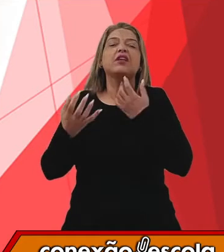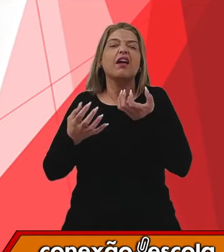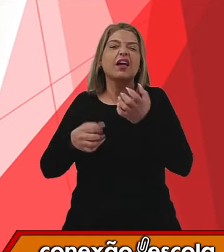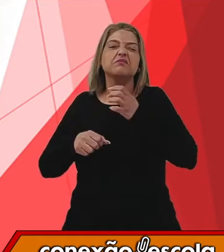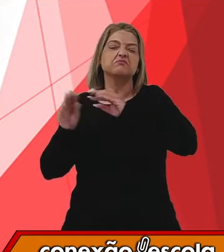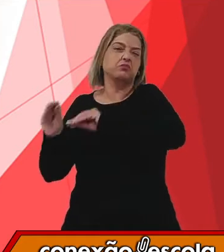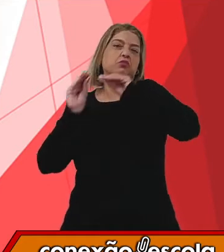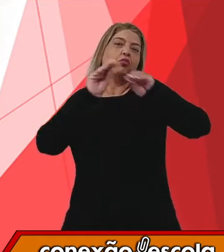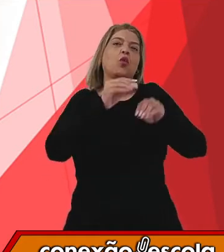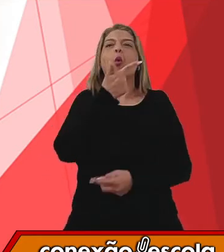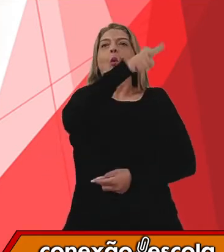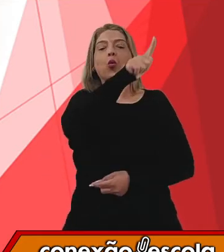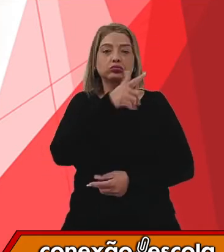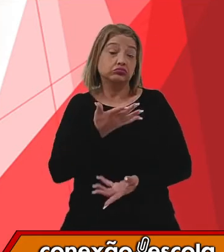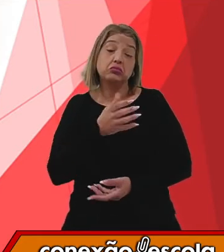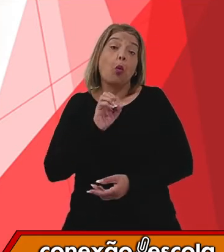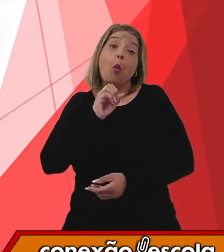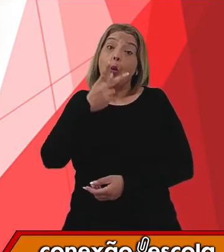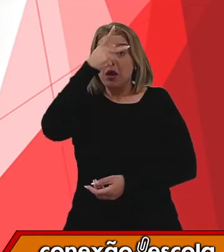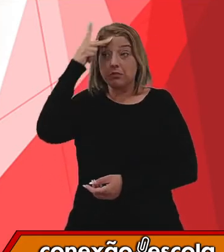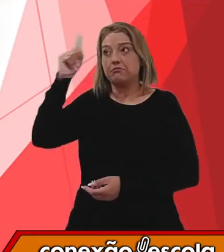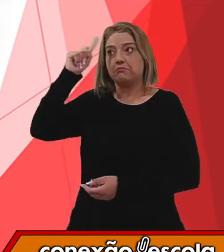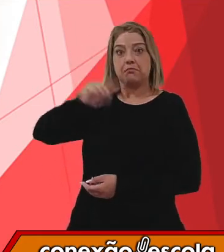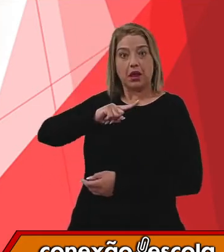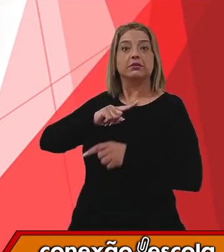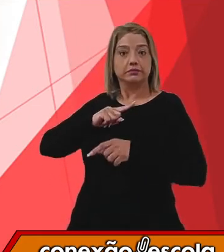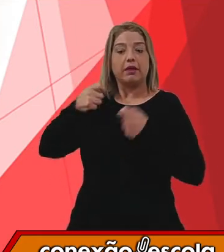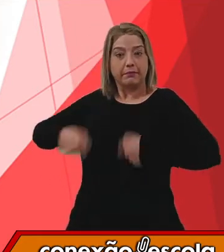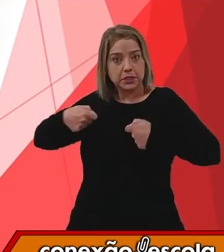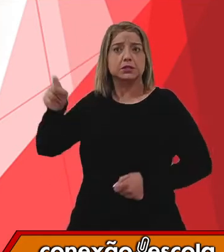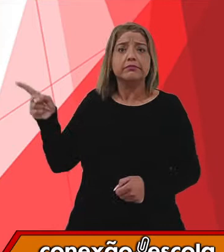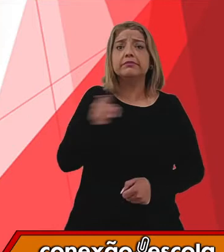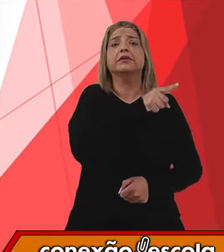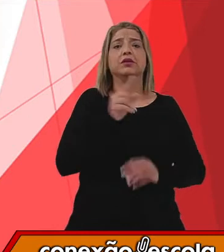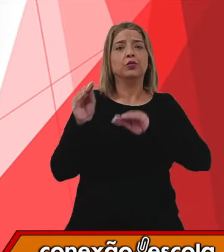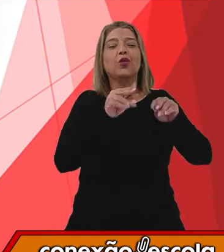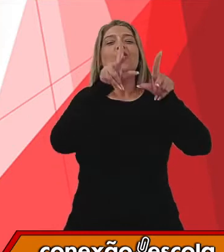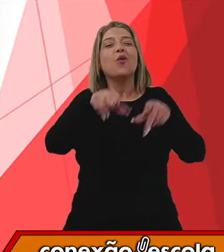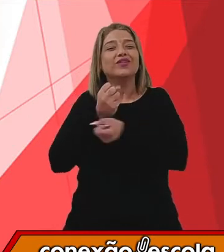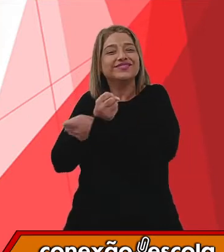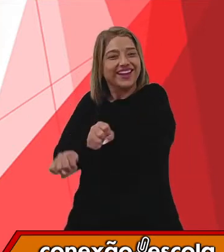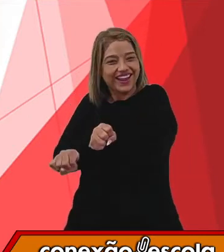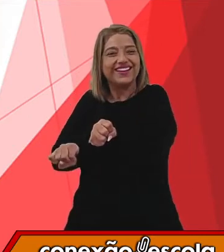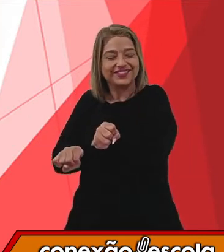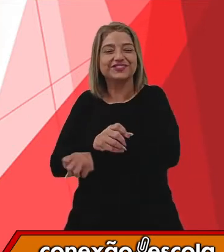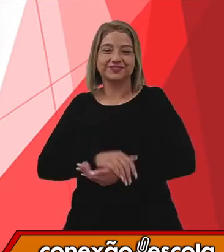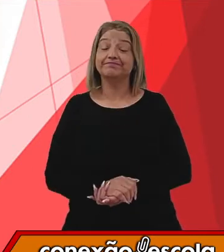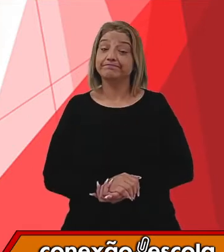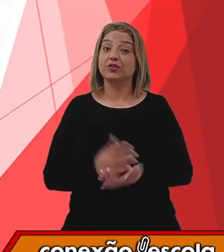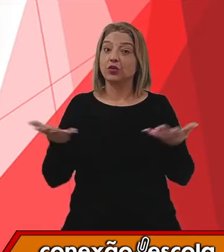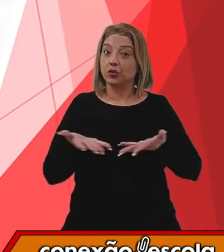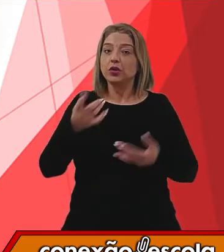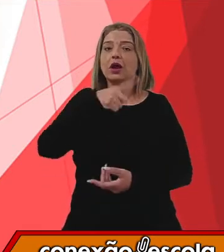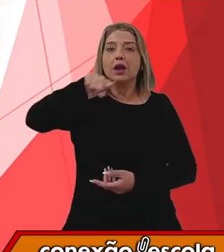meu local, ou pode ser de maneira forçada, como aconteceu com os escravos. Hoje em dia, as pessoas podem